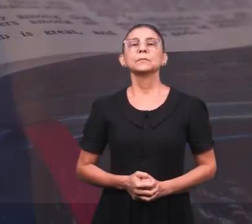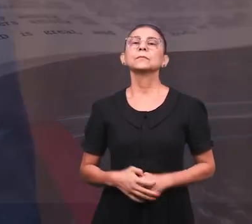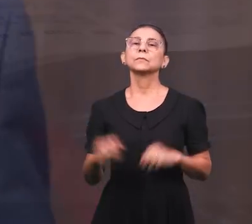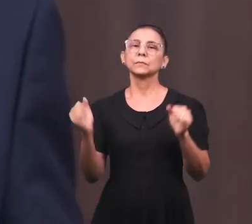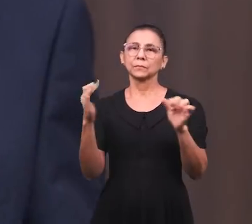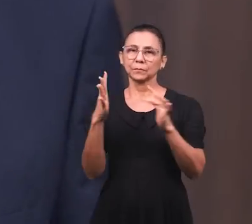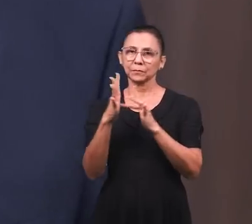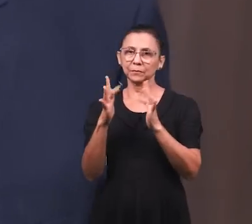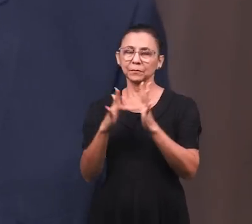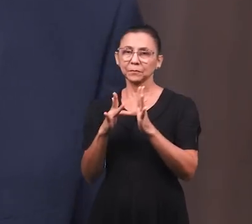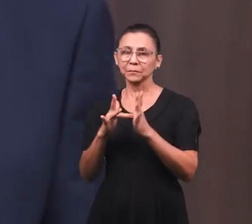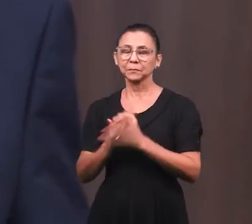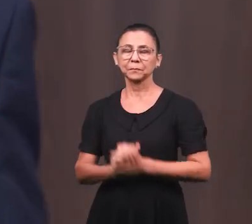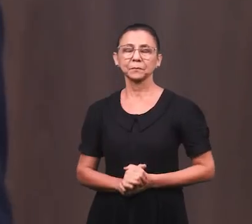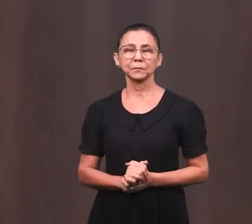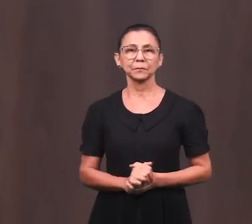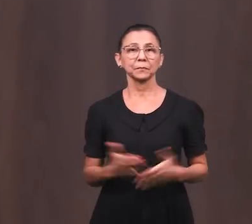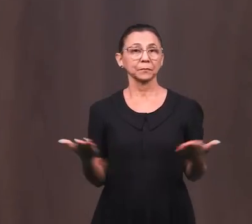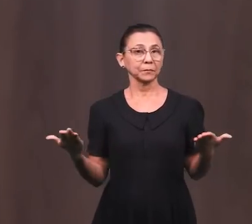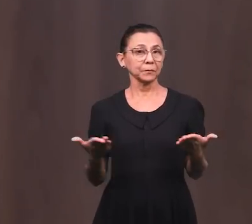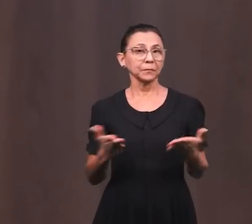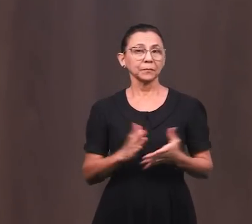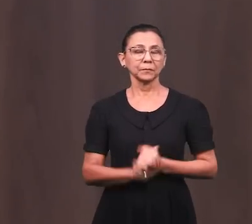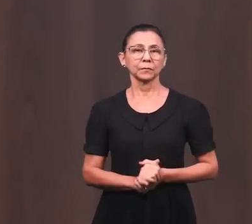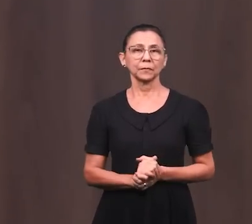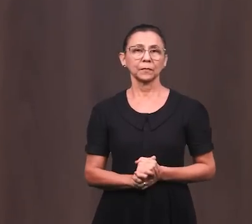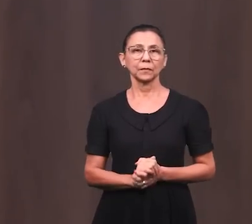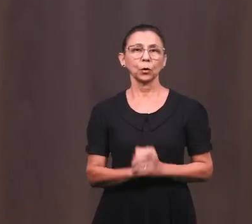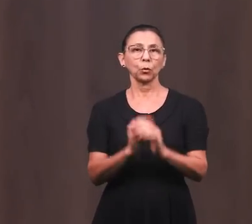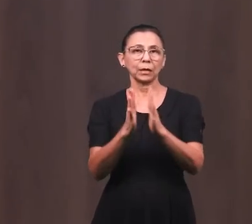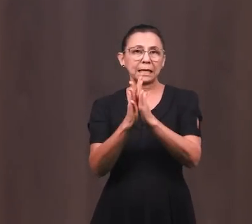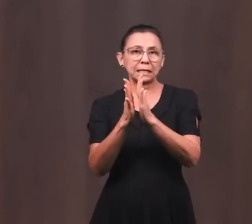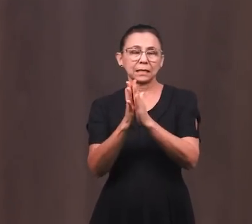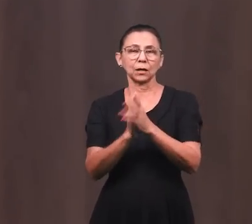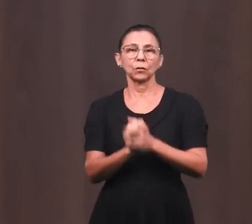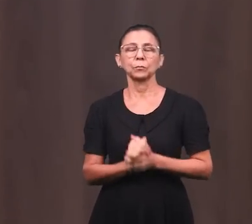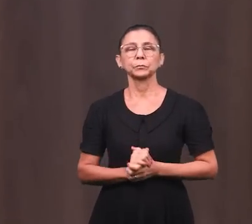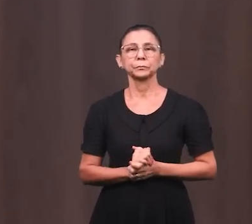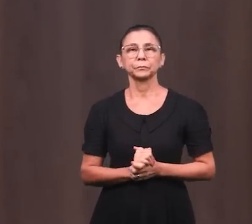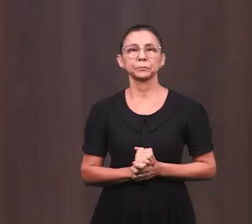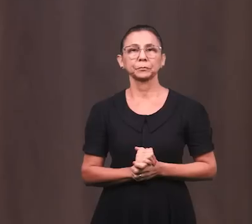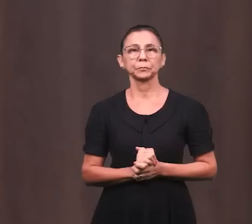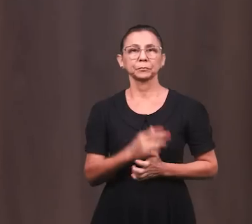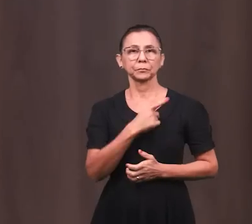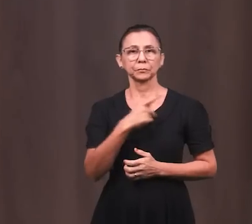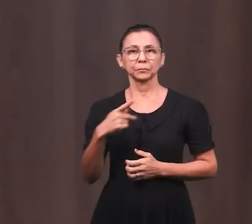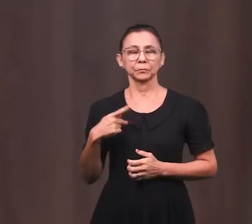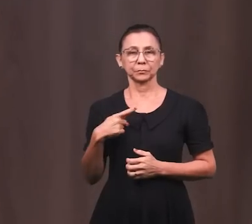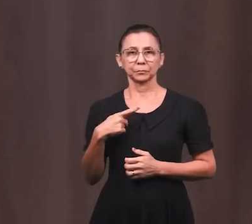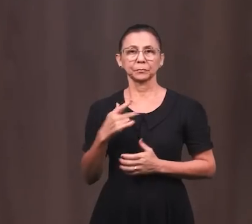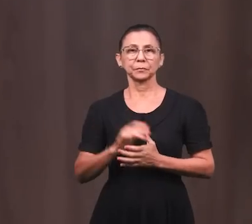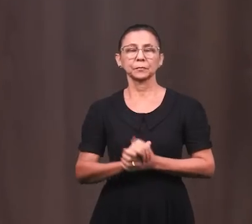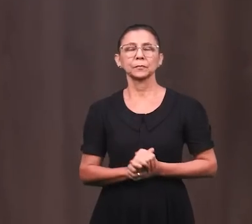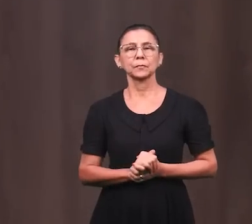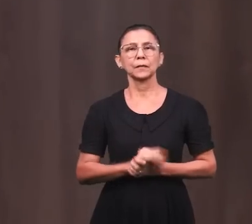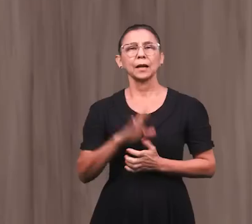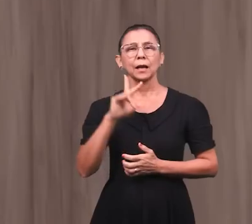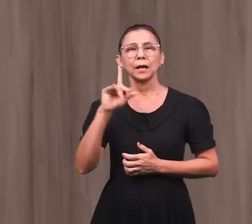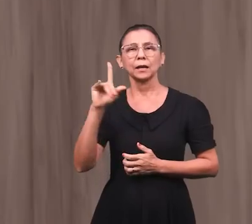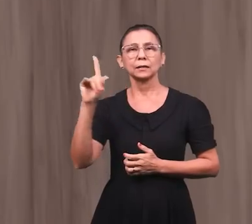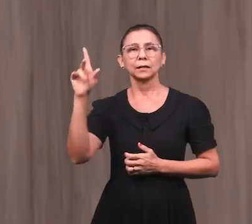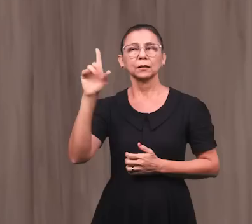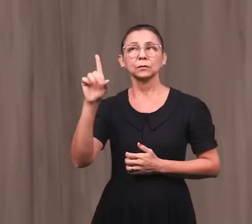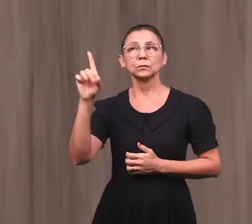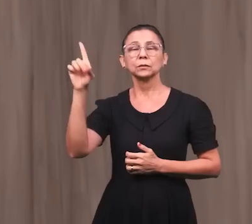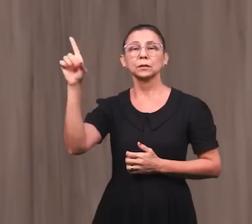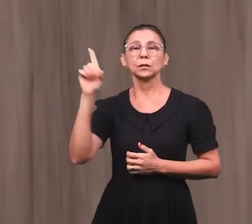libertar. Glórias a Jesus. Nós vamos ter nessa hora uma oração de intercessão por um dos nossos pastores.